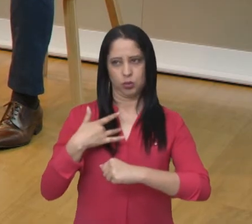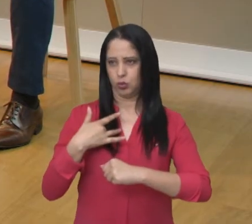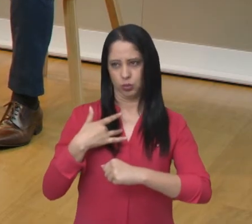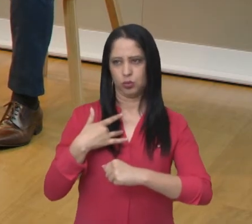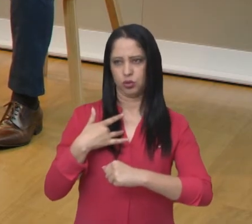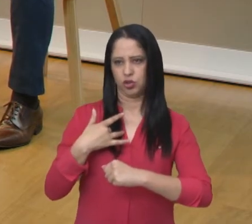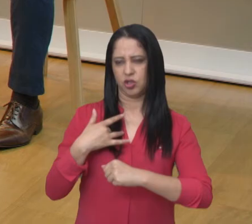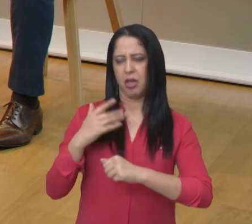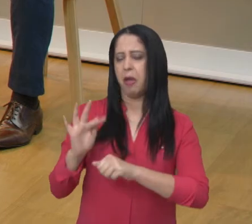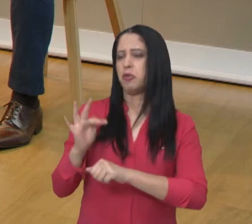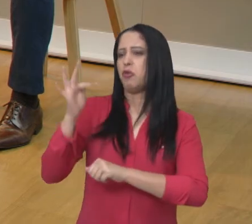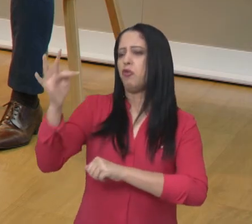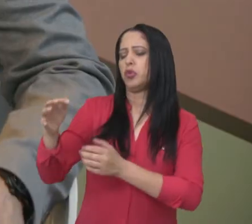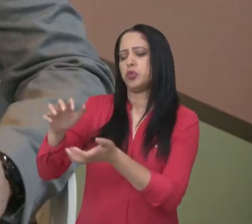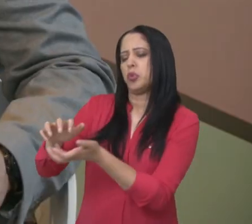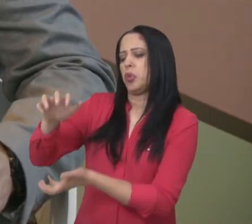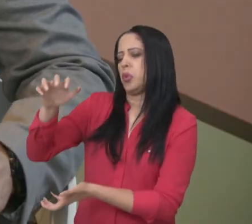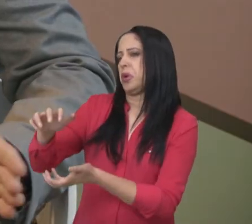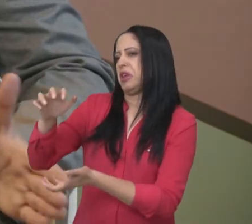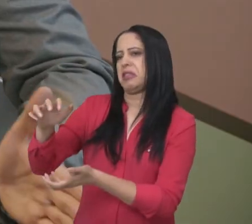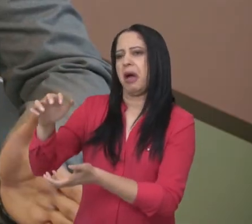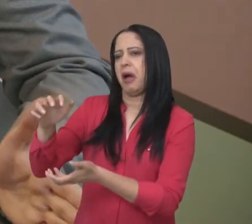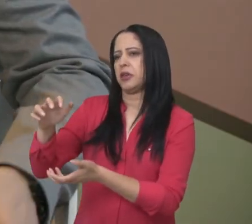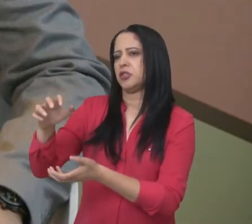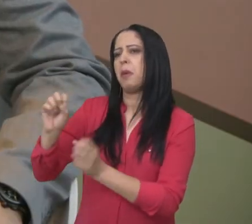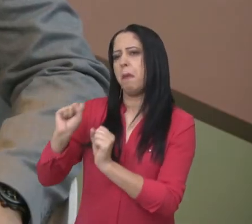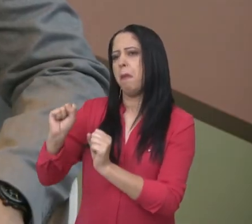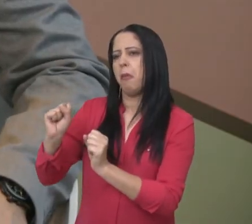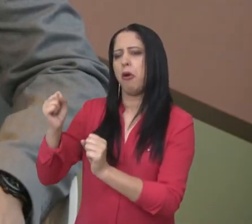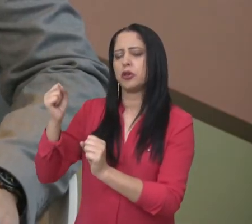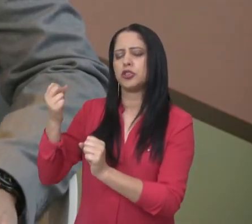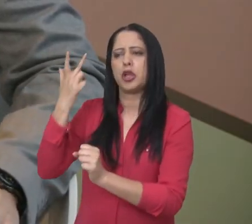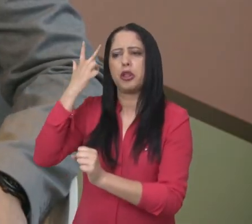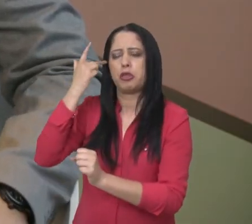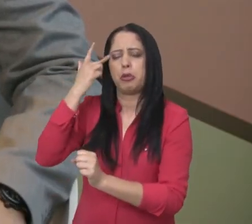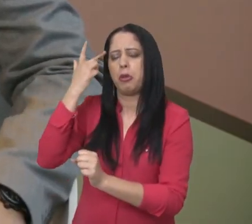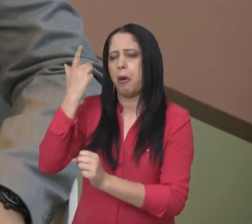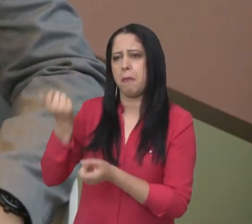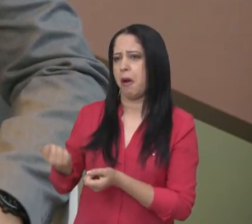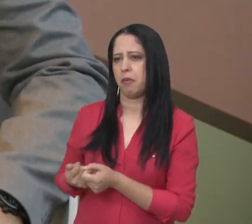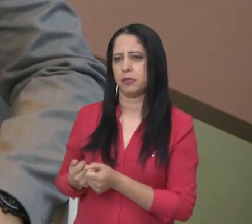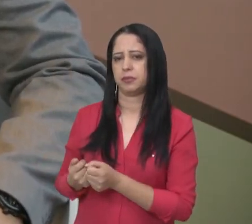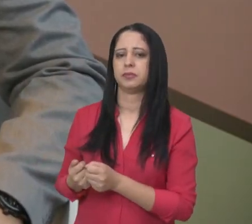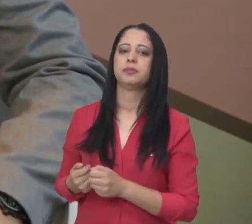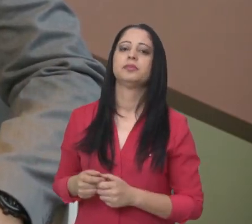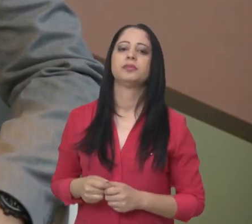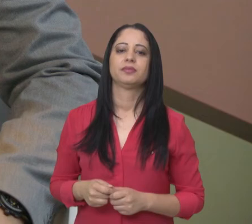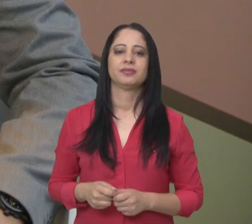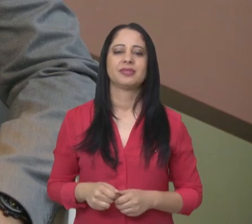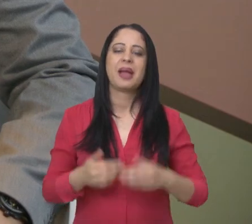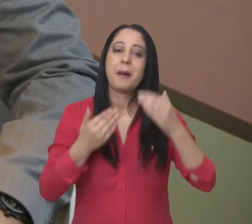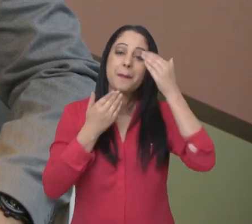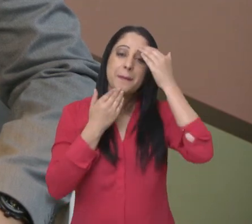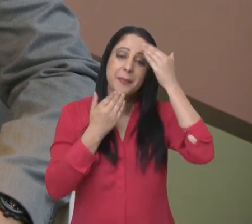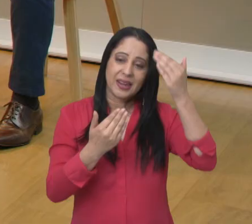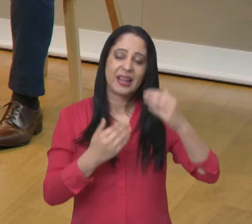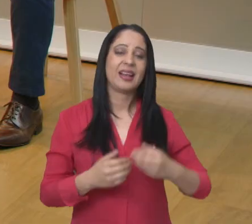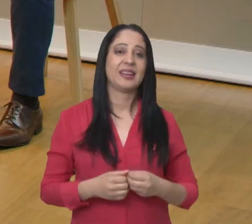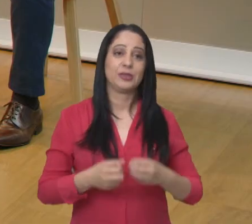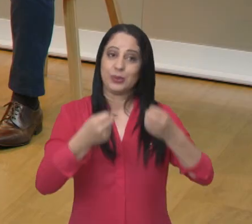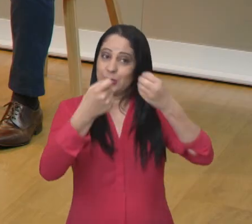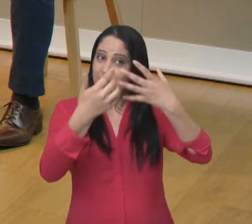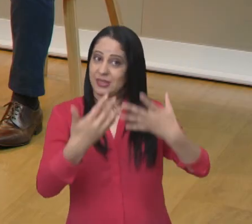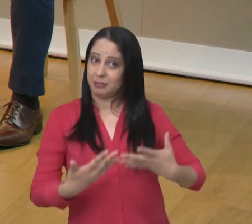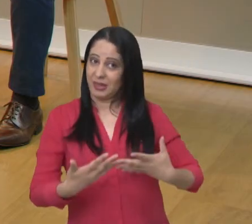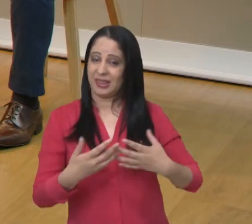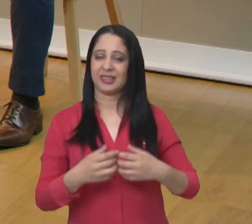tipo de coisa que vai determinar quem vai ter dor na coluna ou não. A idade em si não é um fator relevante. Sim. Nossa,